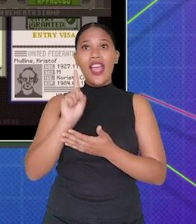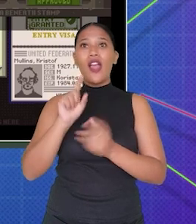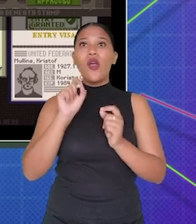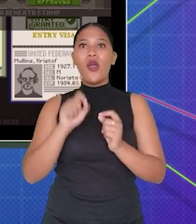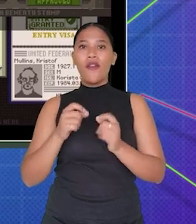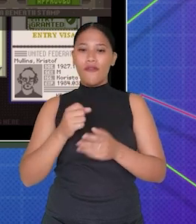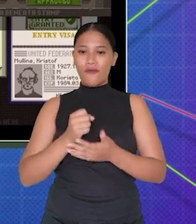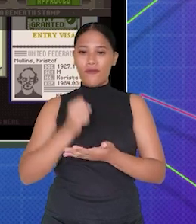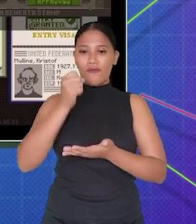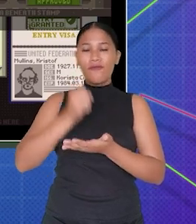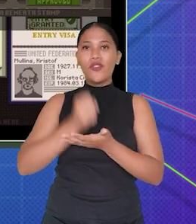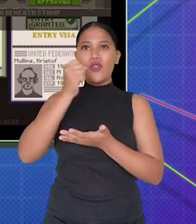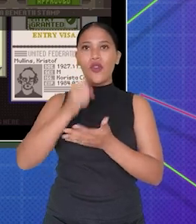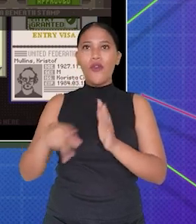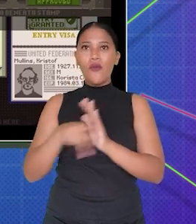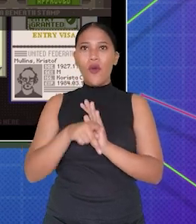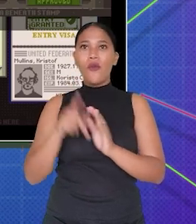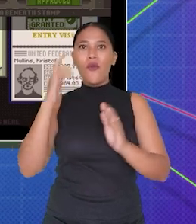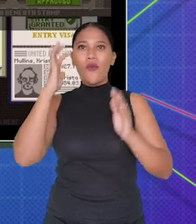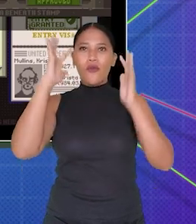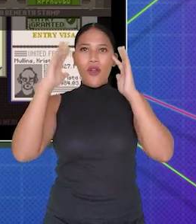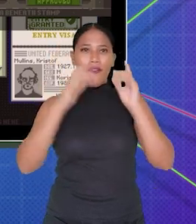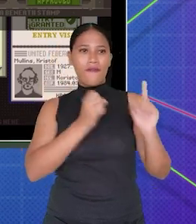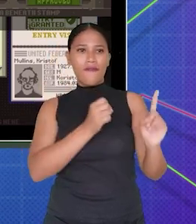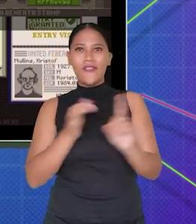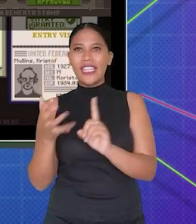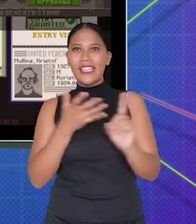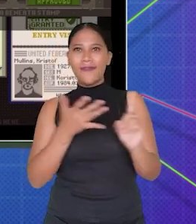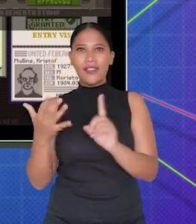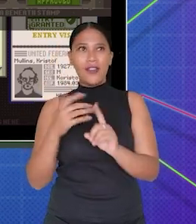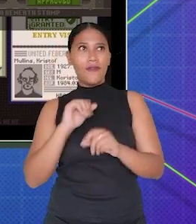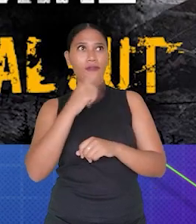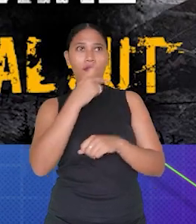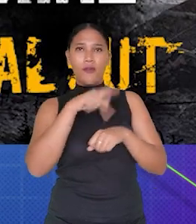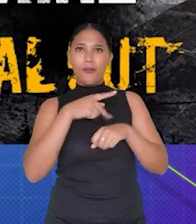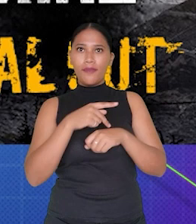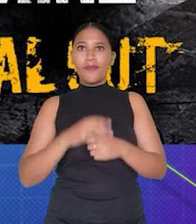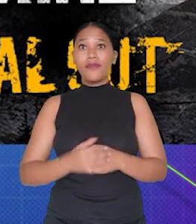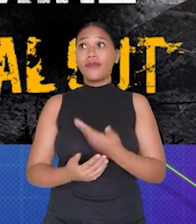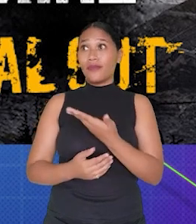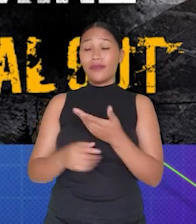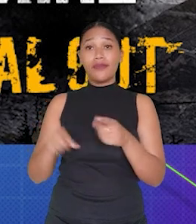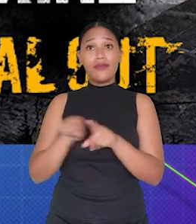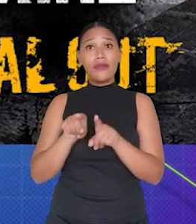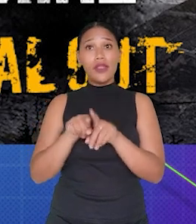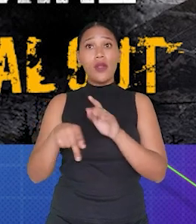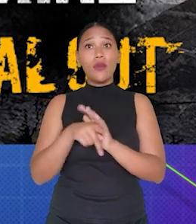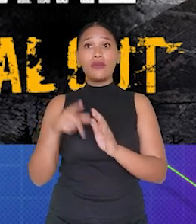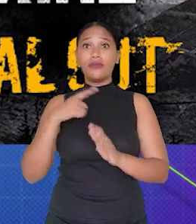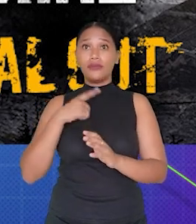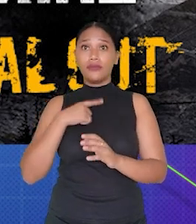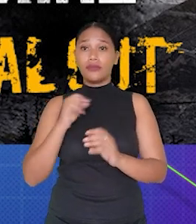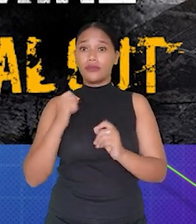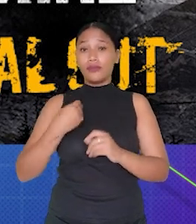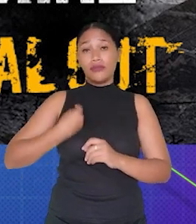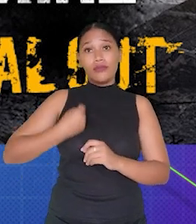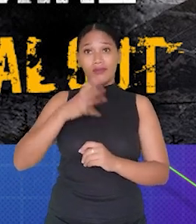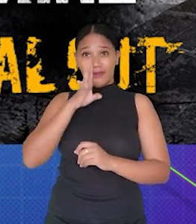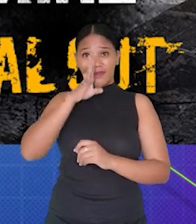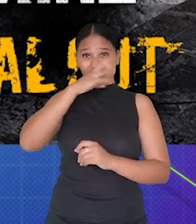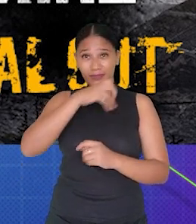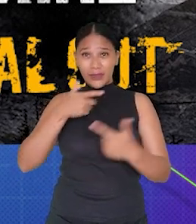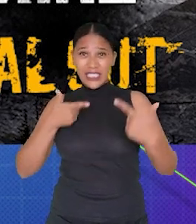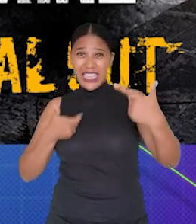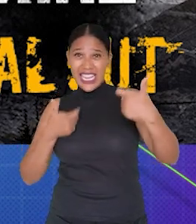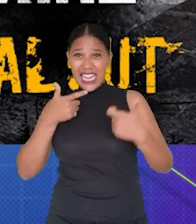funcionário de imigração em uma fictícia nação totalitária. This War of Mine, que apresenta a vida de sobreviventes em um